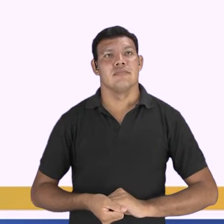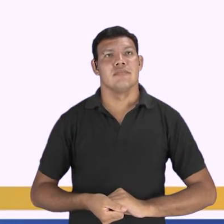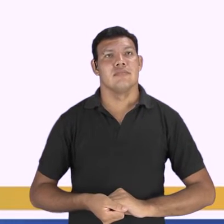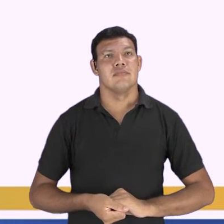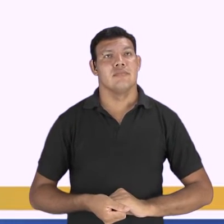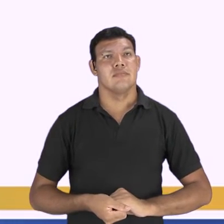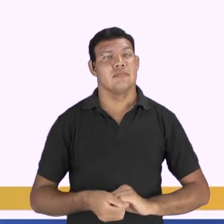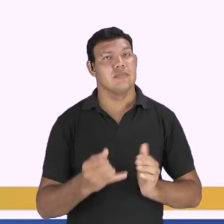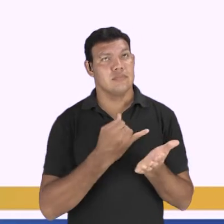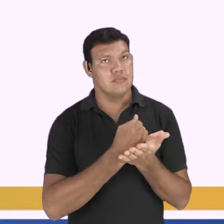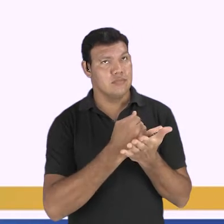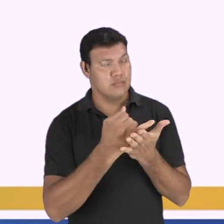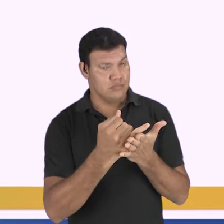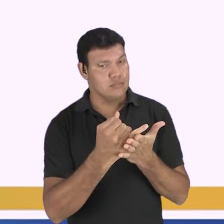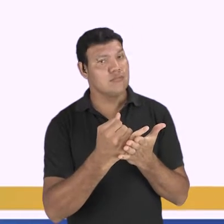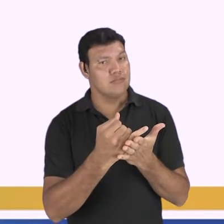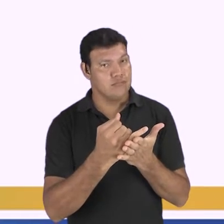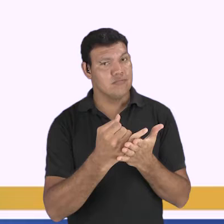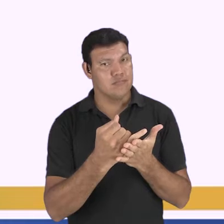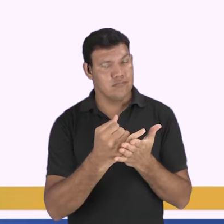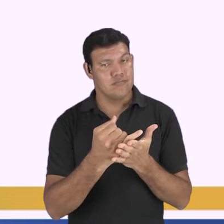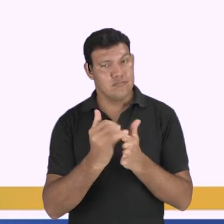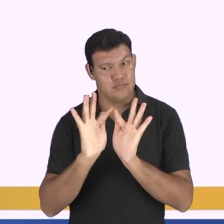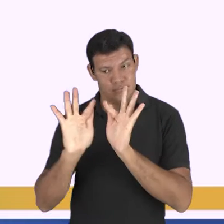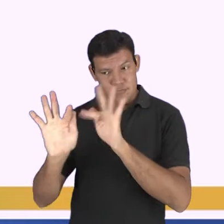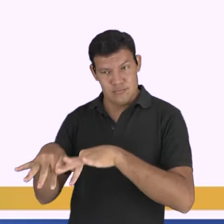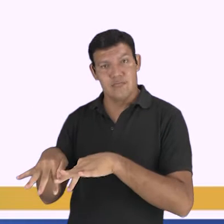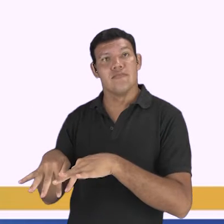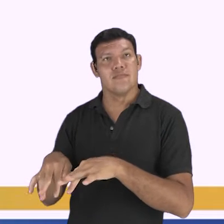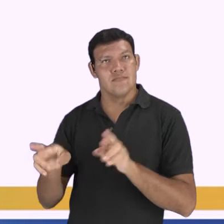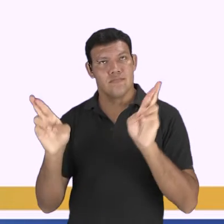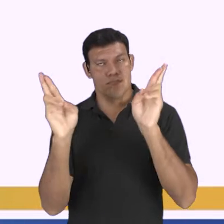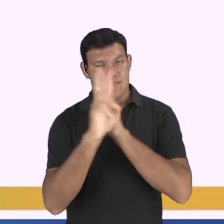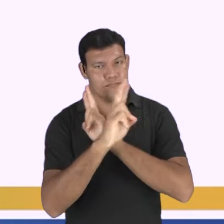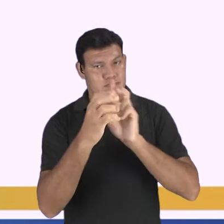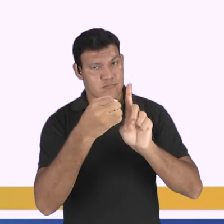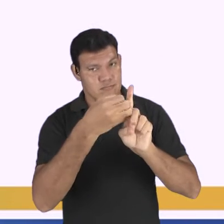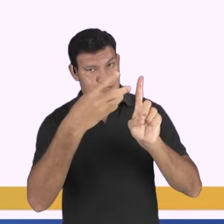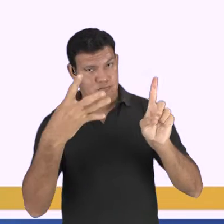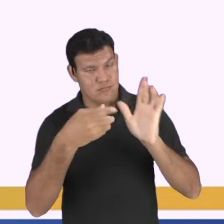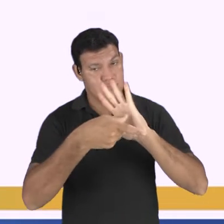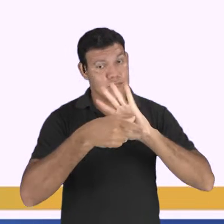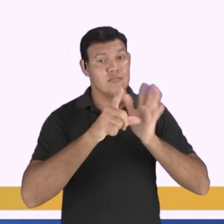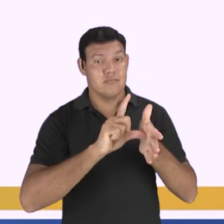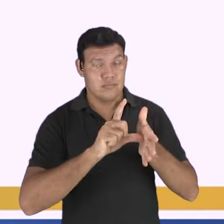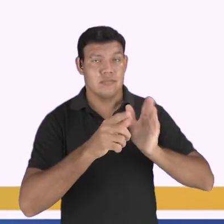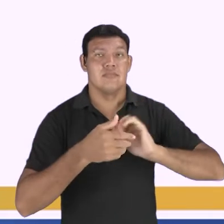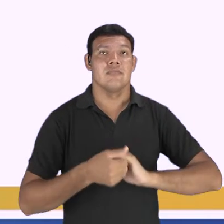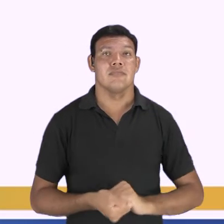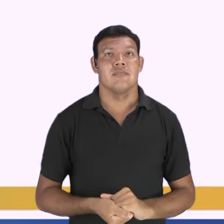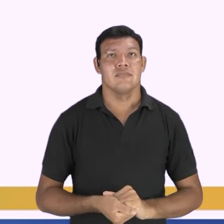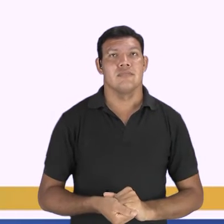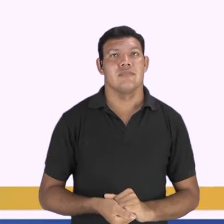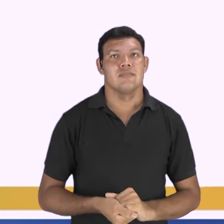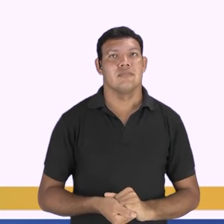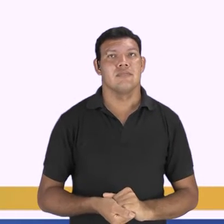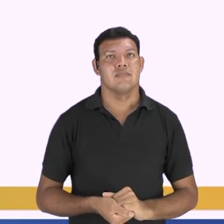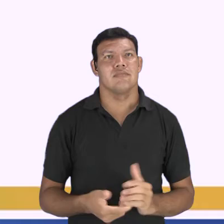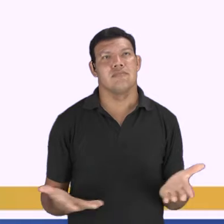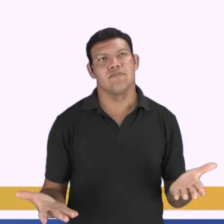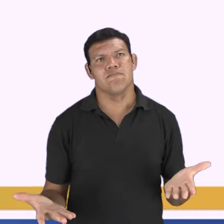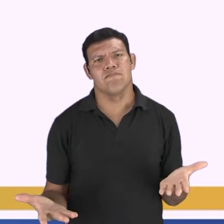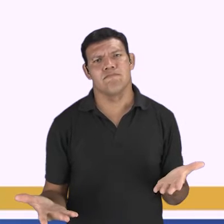aqui introduzir conclusão relacionada ao argumento anterior, certo? Estava